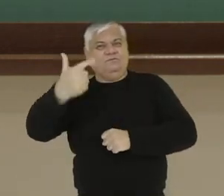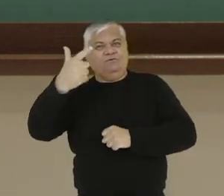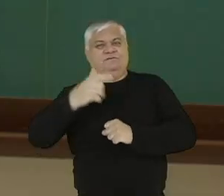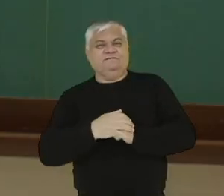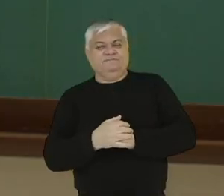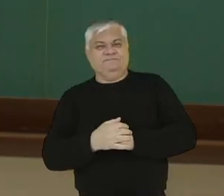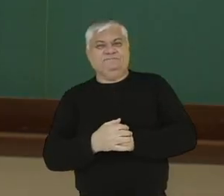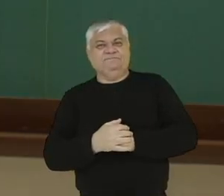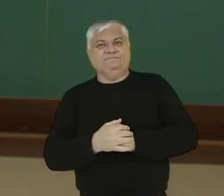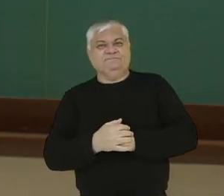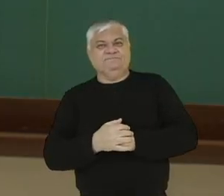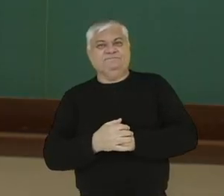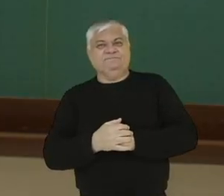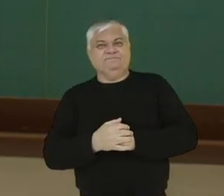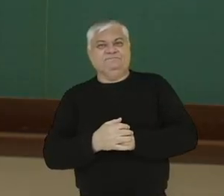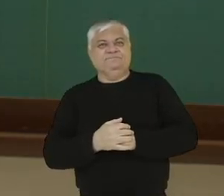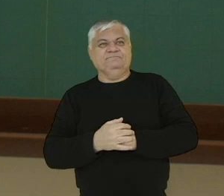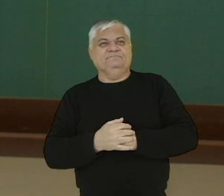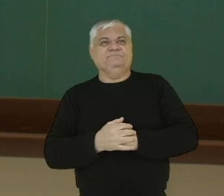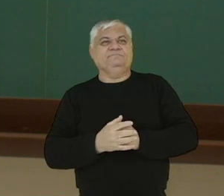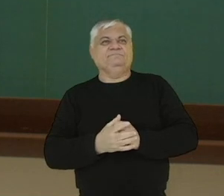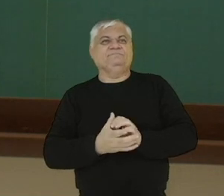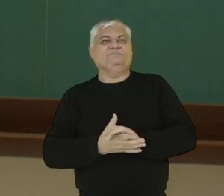12 combinações.